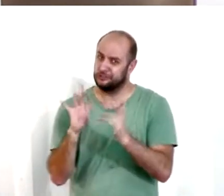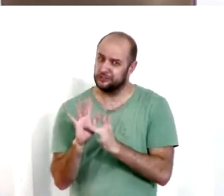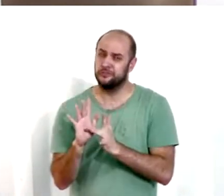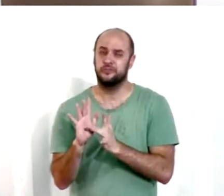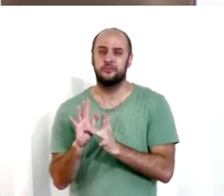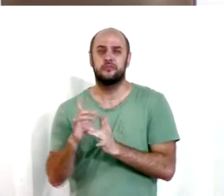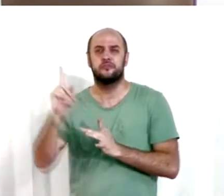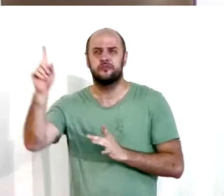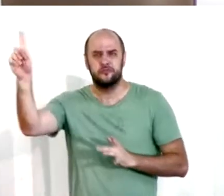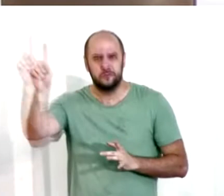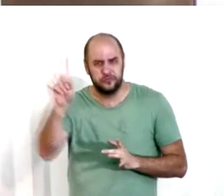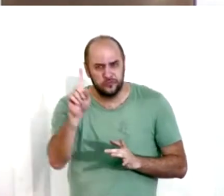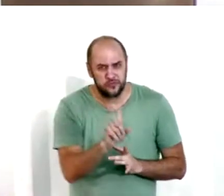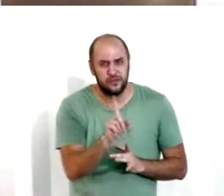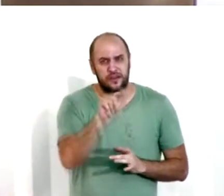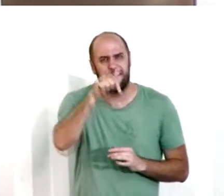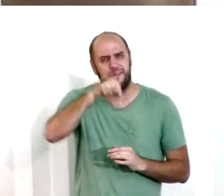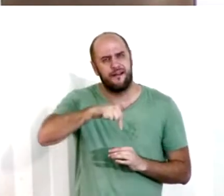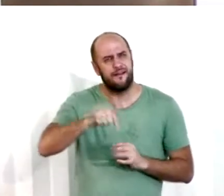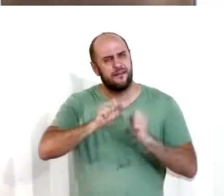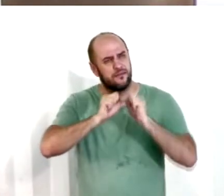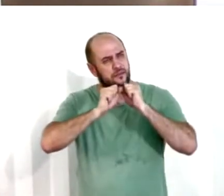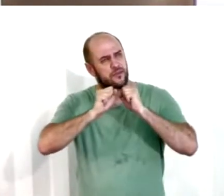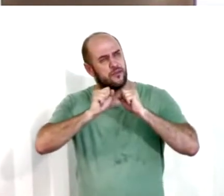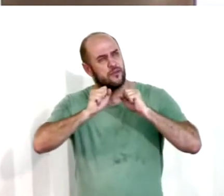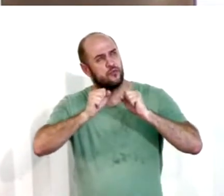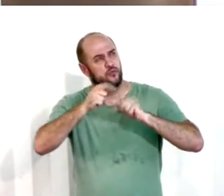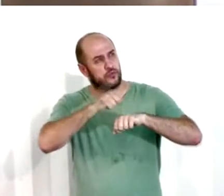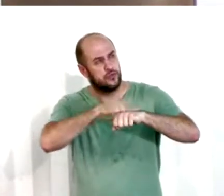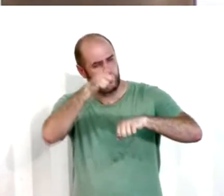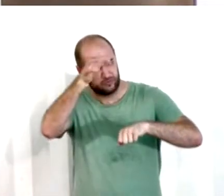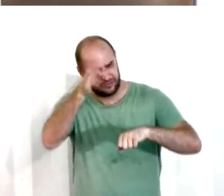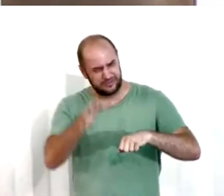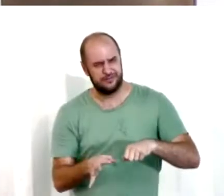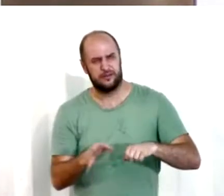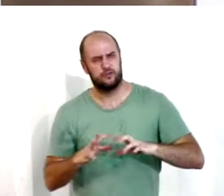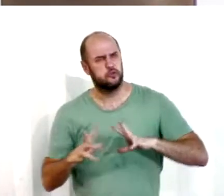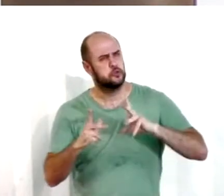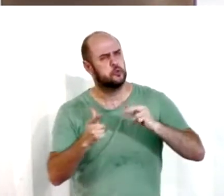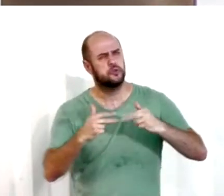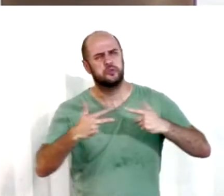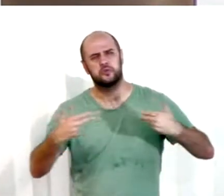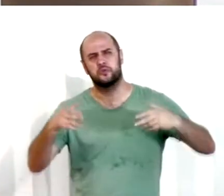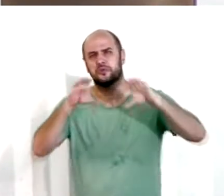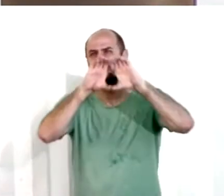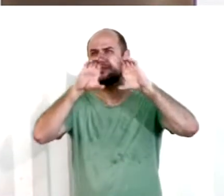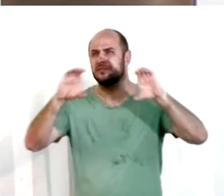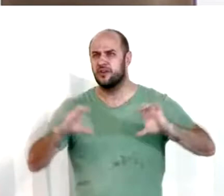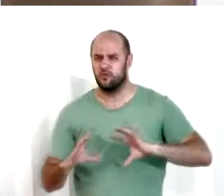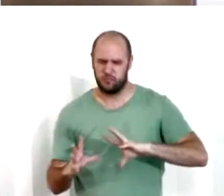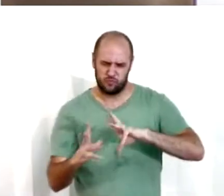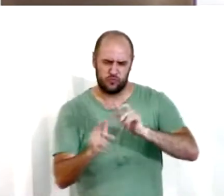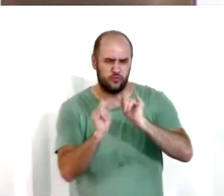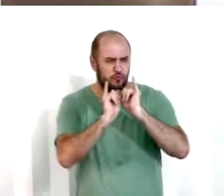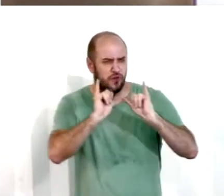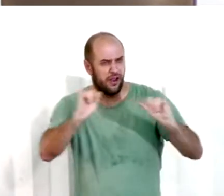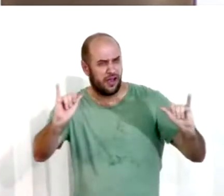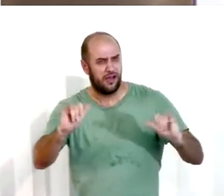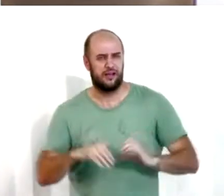fazer convergir nele, na dispensação da plenitude dos tempos, todas as coisas, tanto as do céu como as da